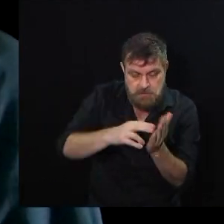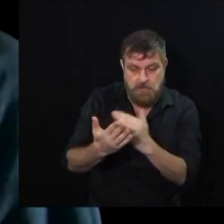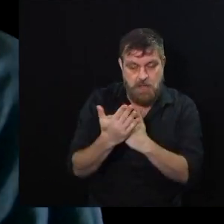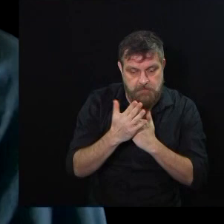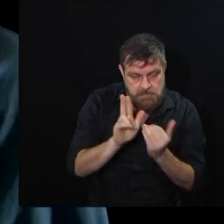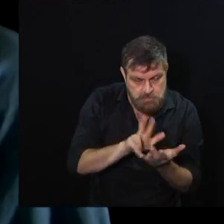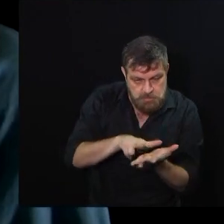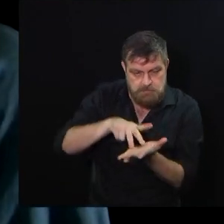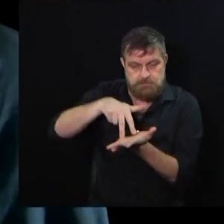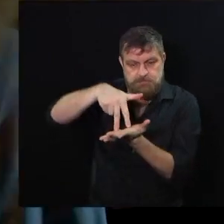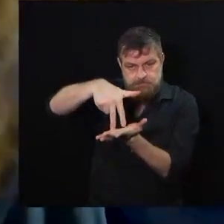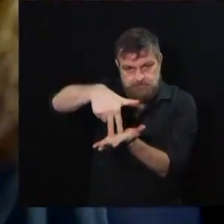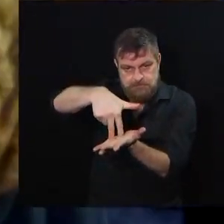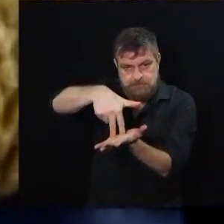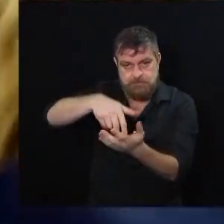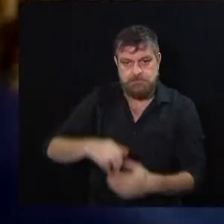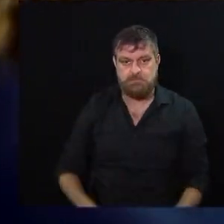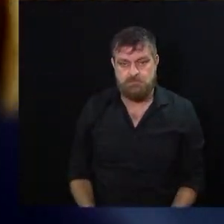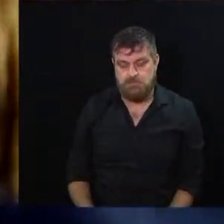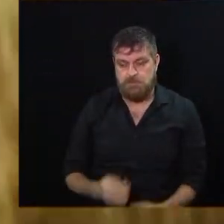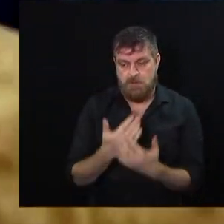Porque esse braço aqui não funciona, né?